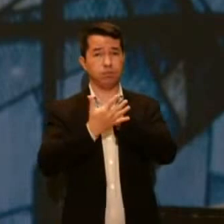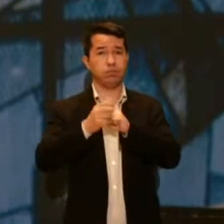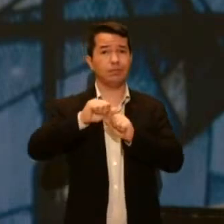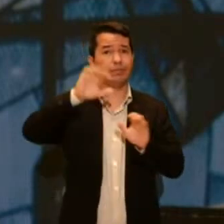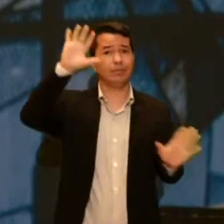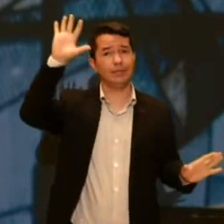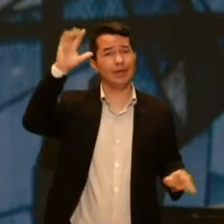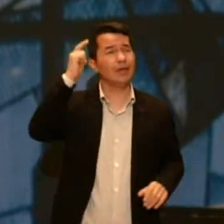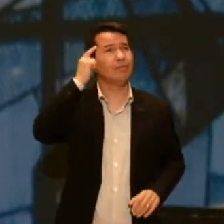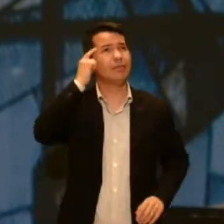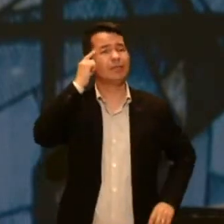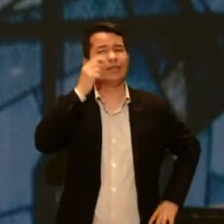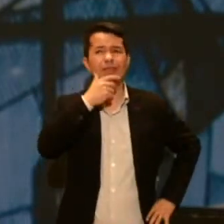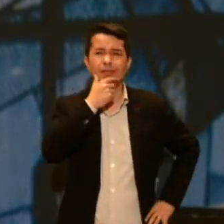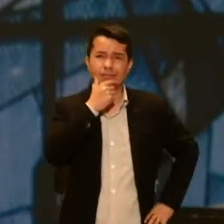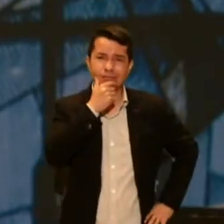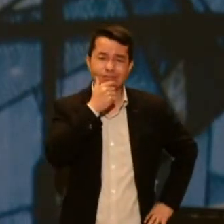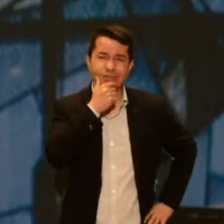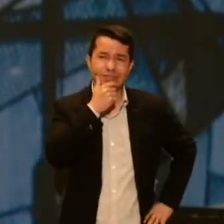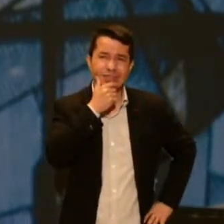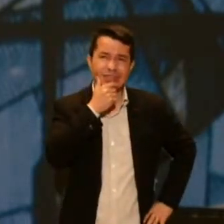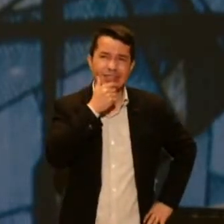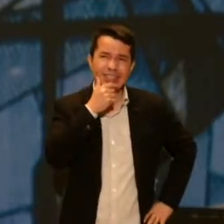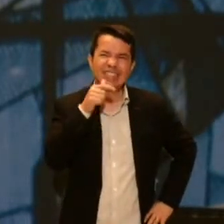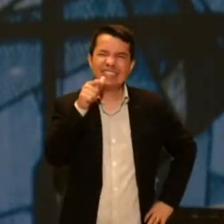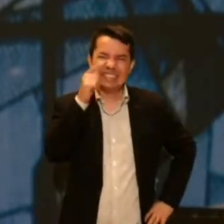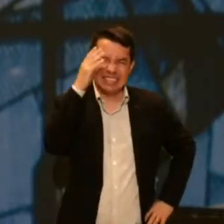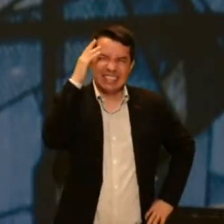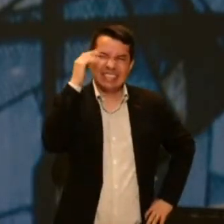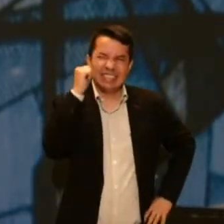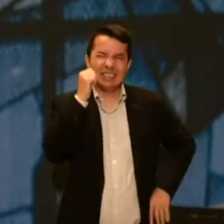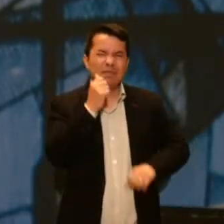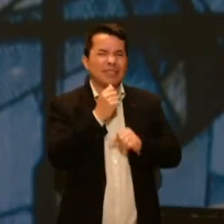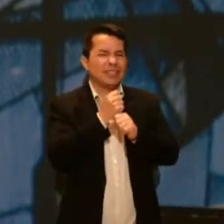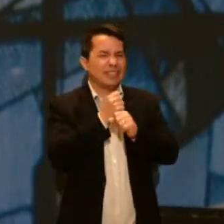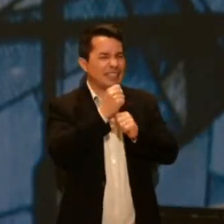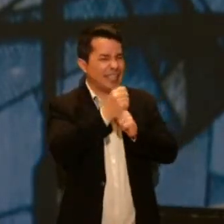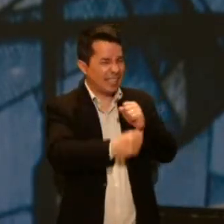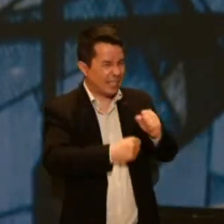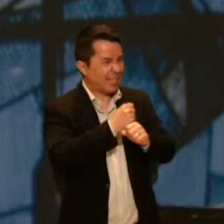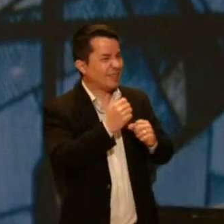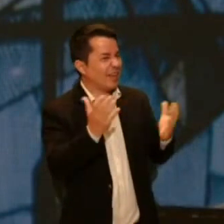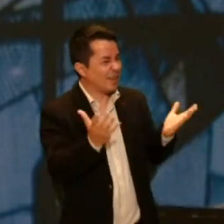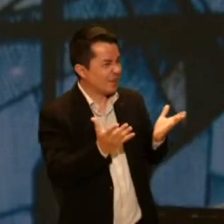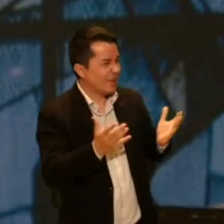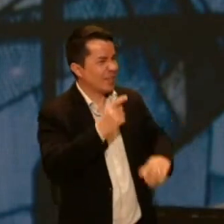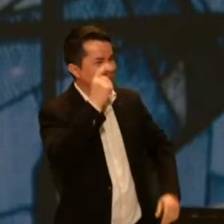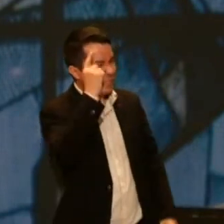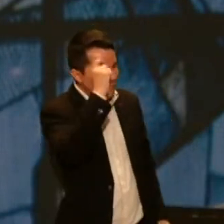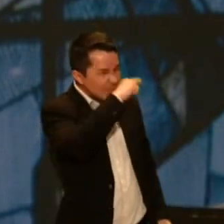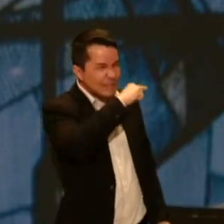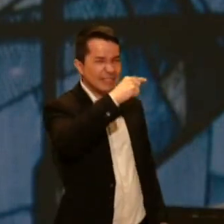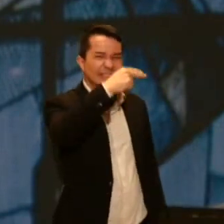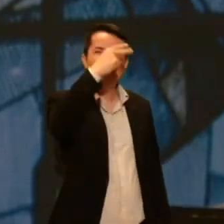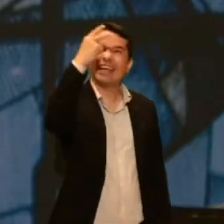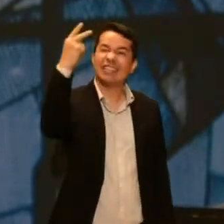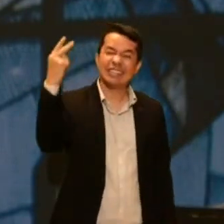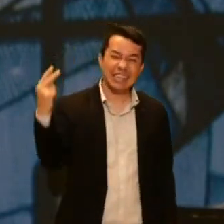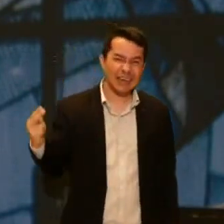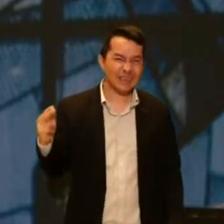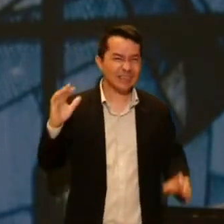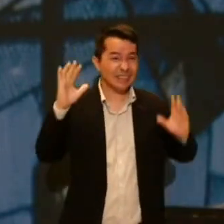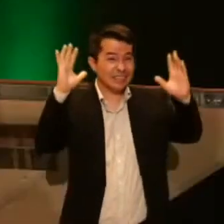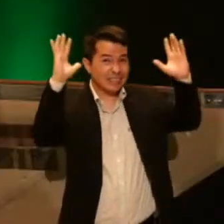nas dificuldades que a gente vai viver para celebrar o Natal nesses dias. Talvez nós tenhamos que fazer